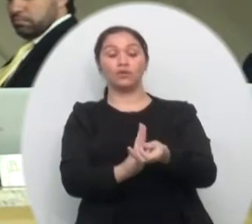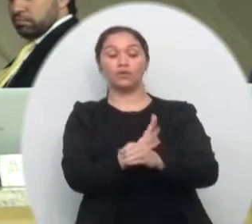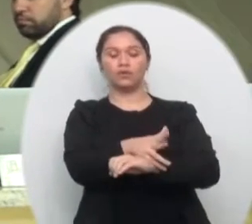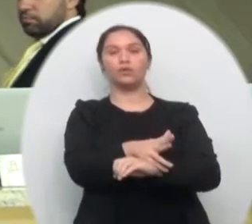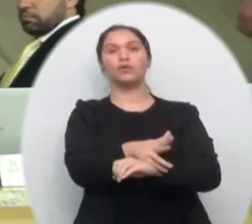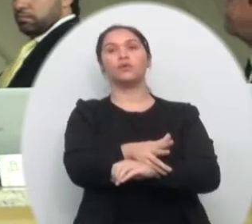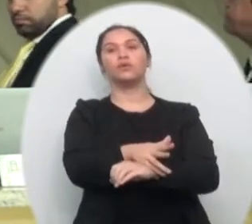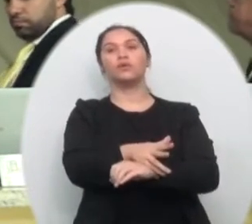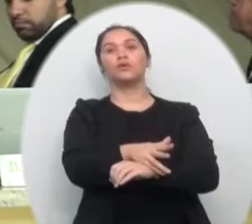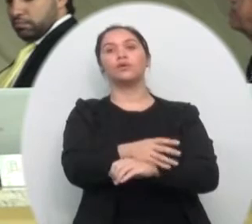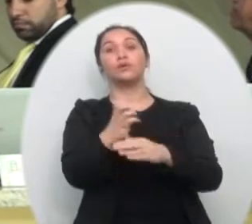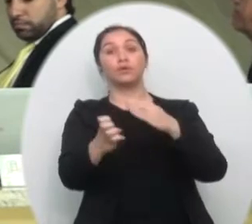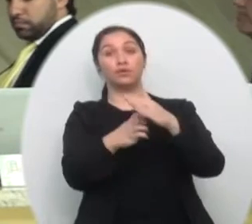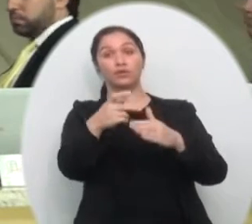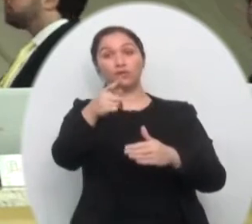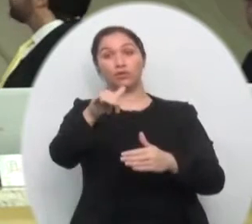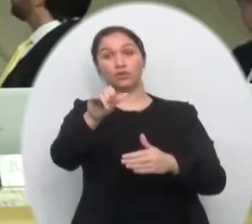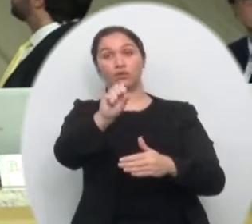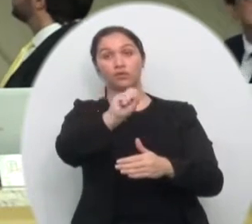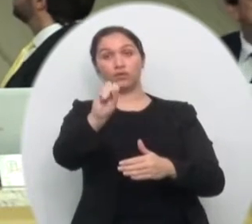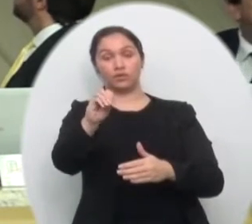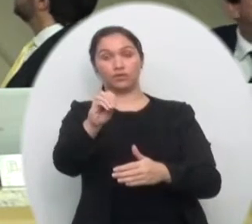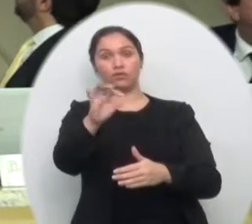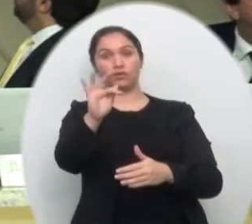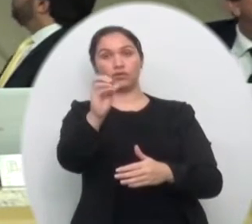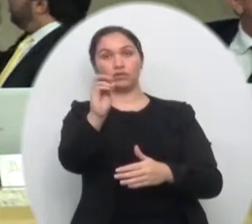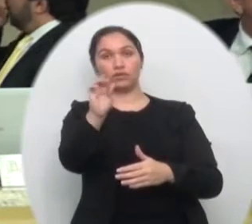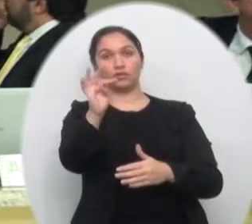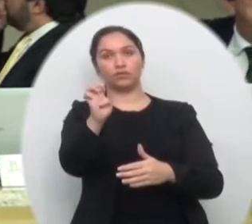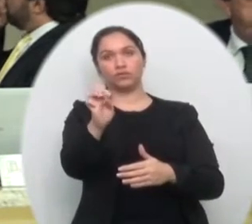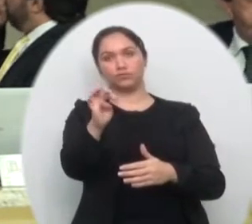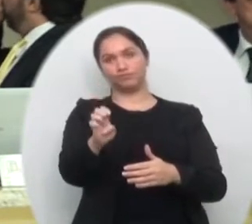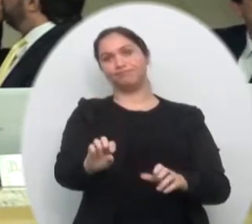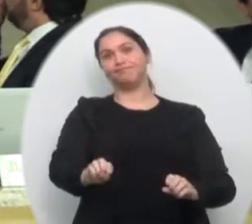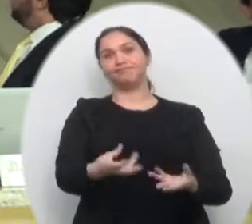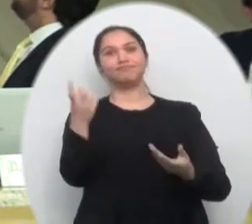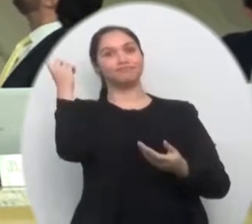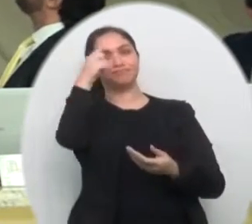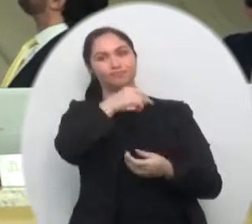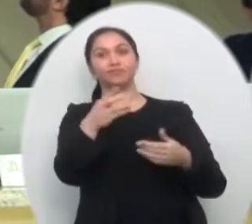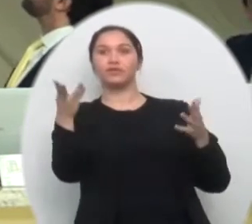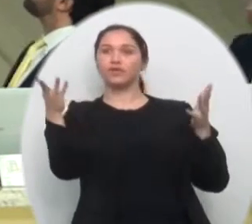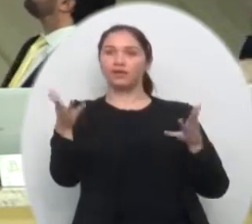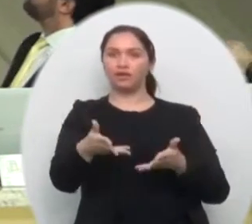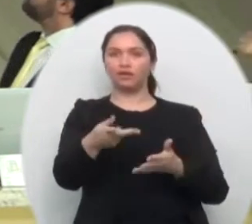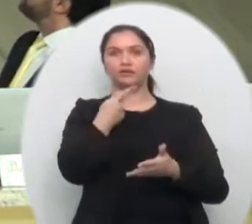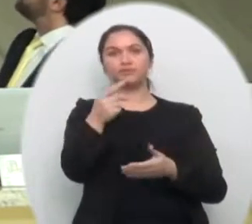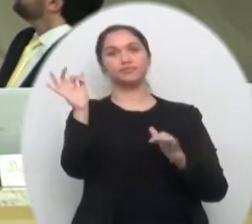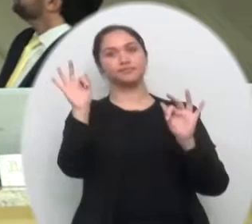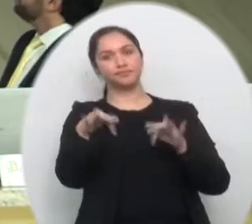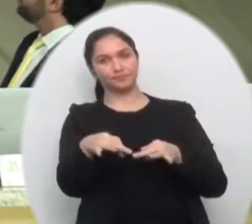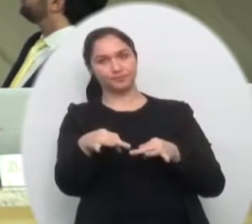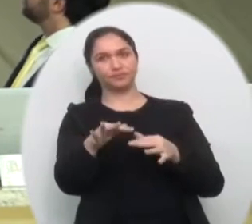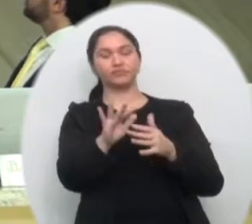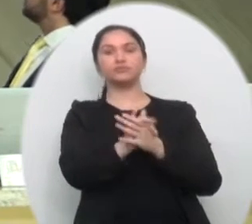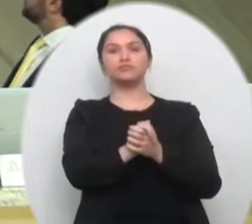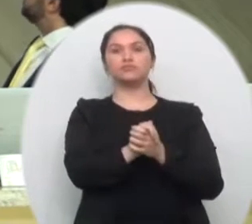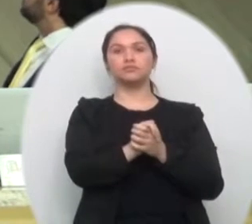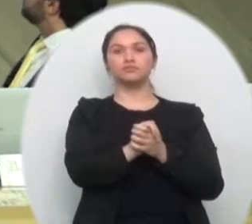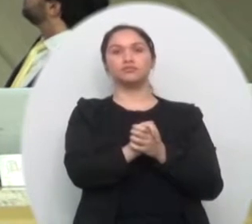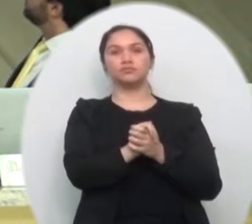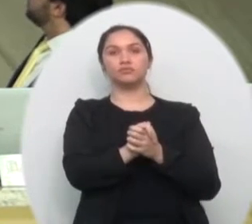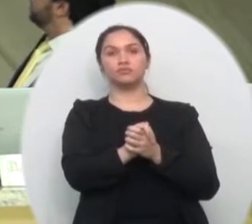precário, muito precário mesmo, muito precário. Próxima, por favor. E as considerações finais. Função do vereador